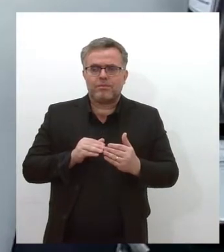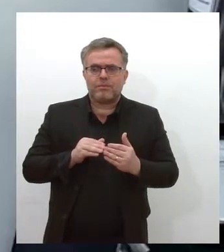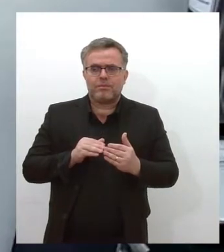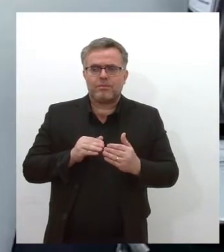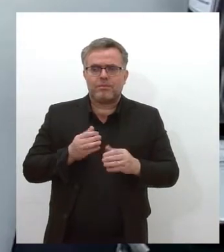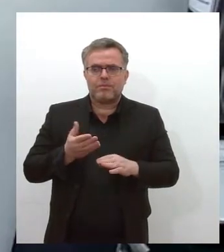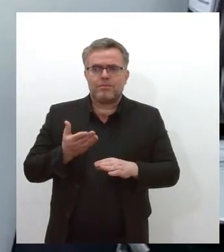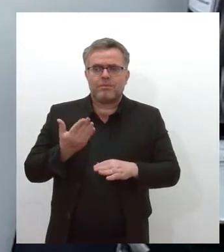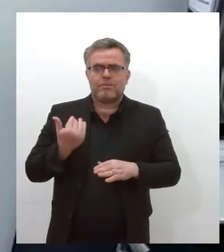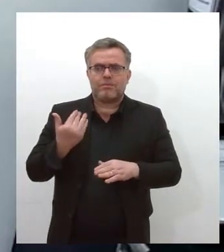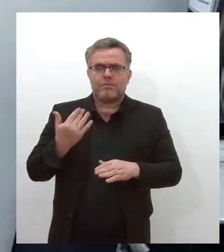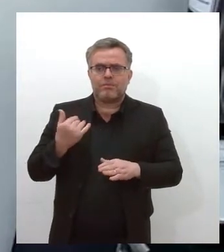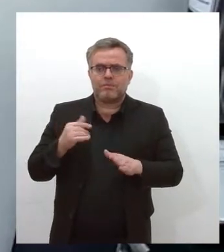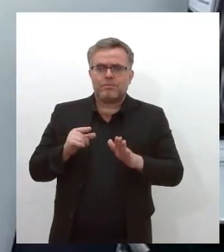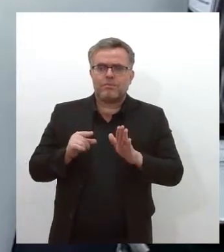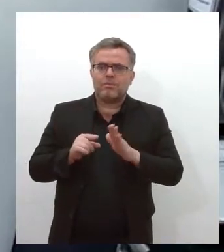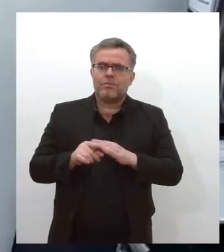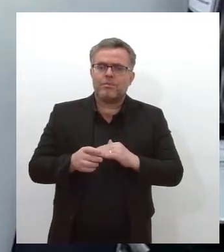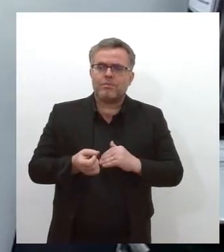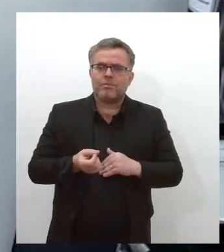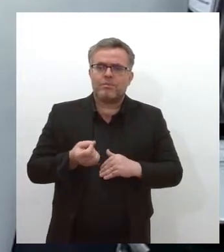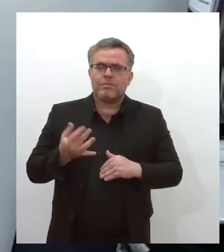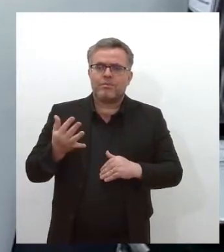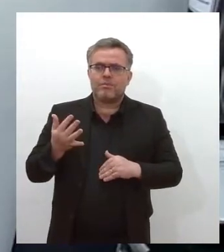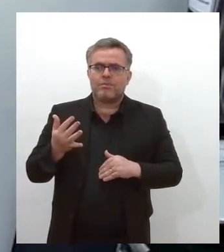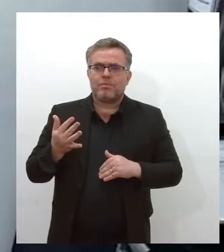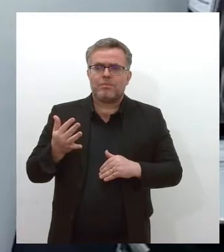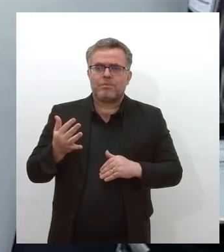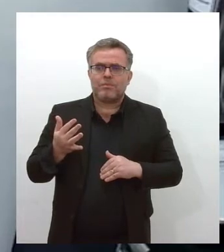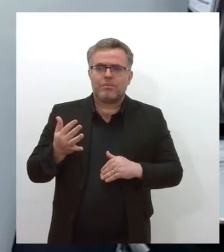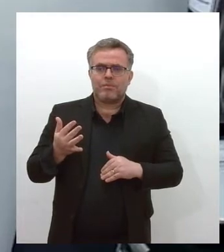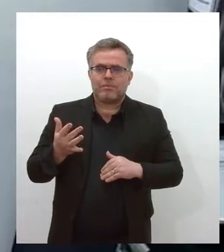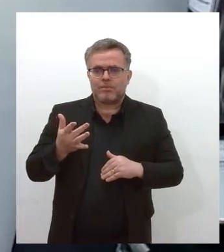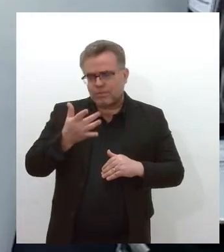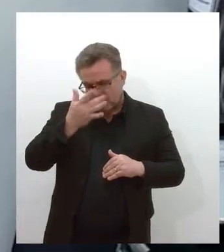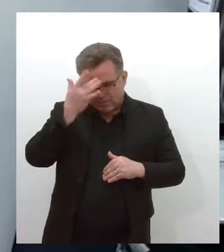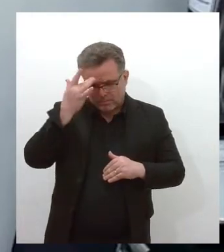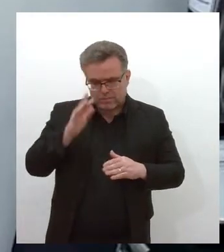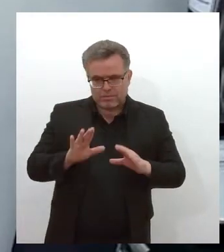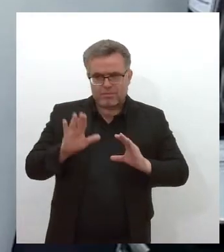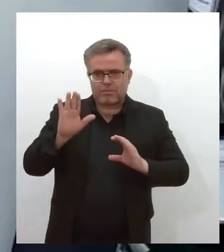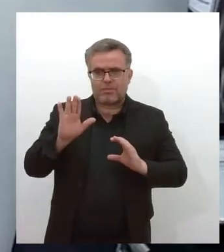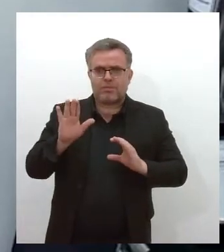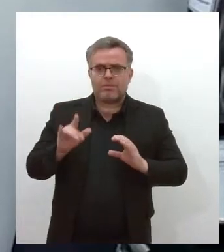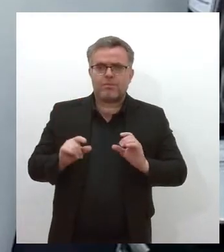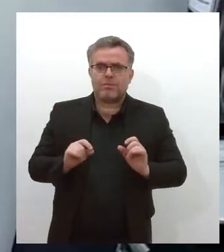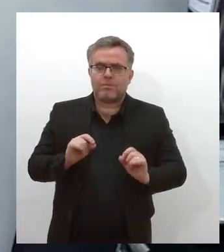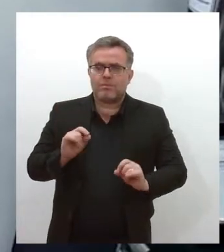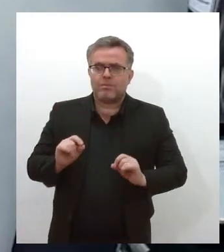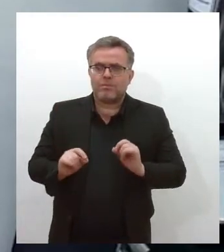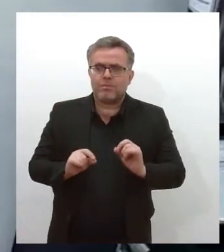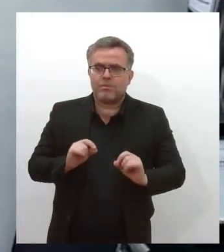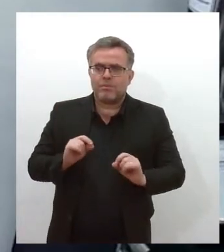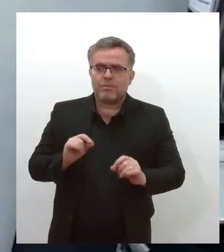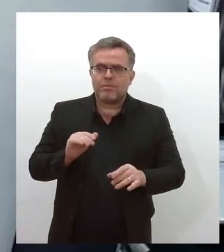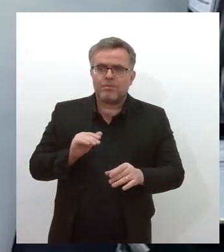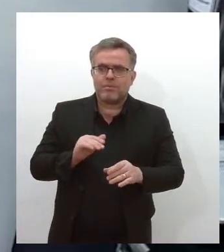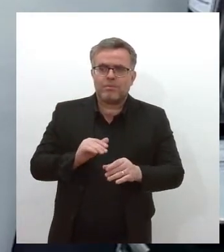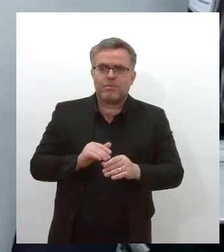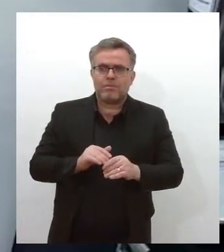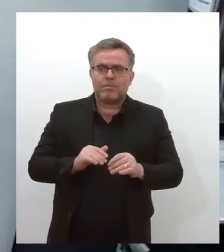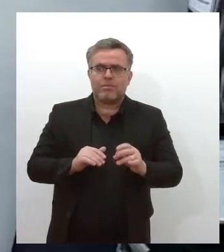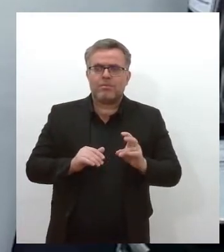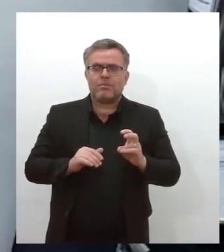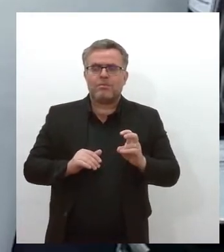cargos que nós vamos eleger. Então, vou começar por essa primeira observação. Na eleição geral, nós votamos em 5 cargos, como todos